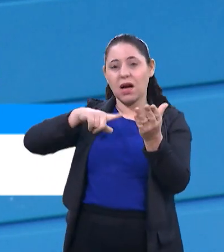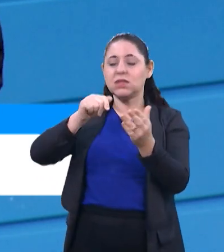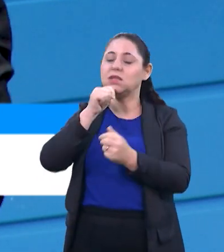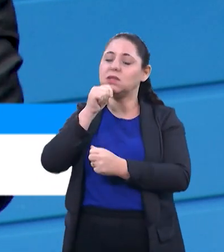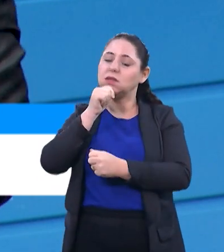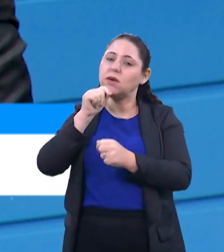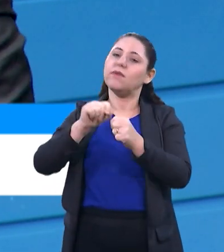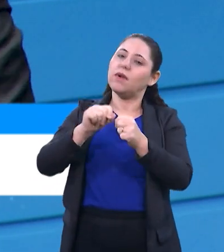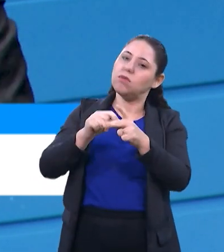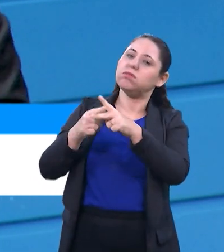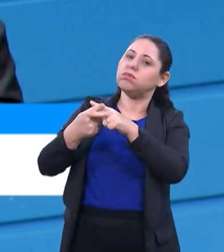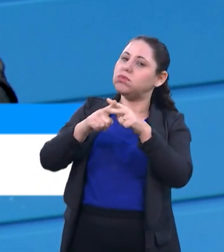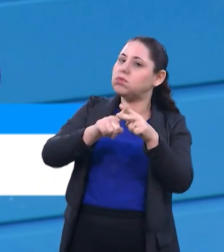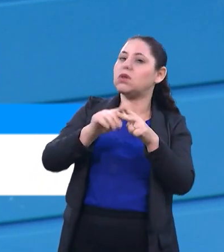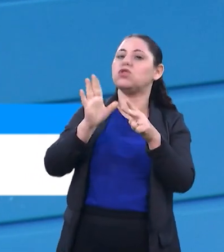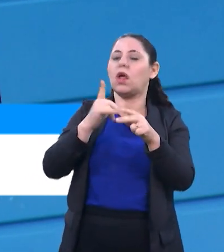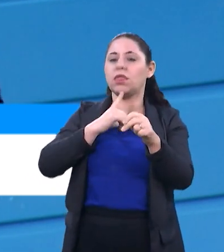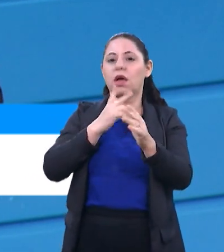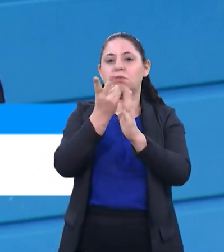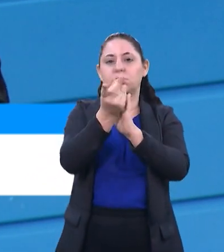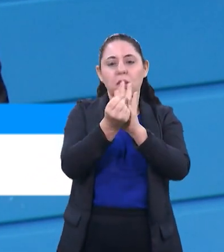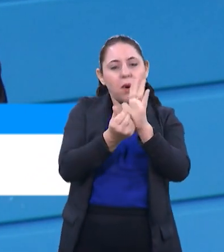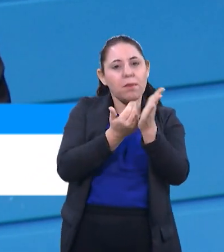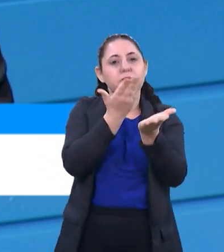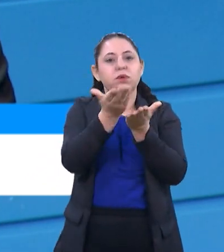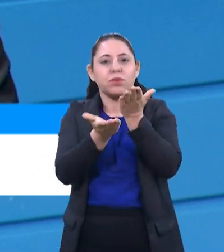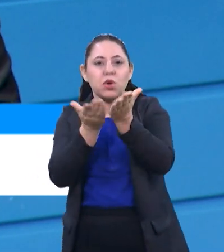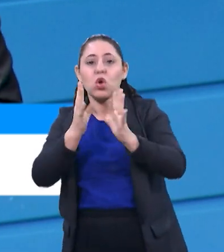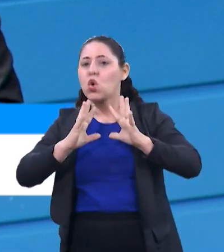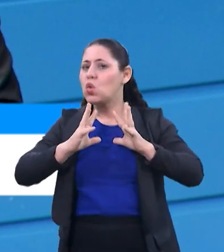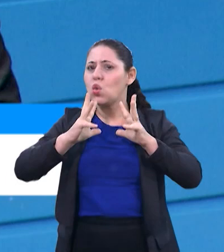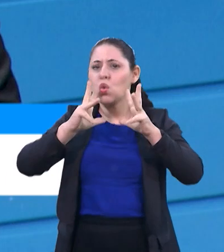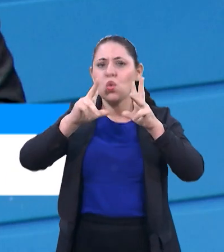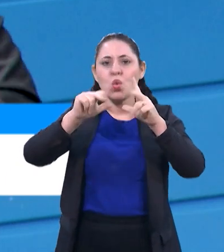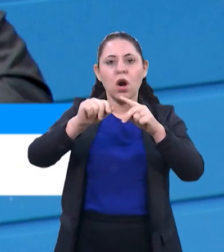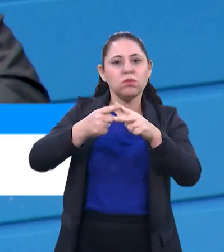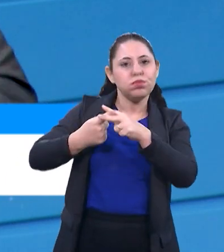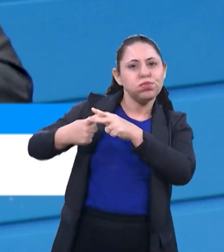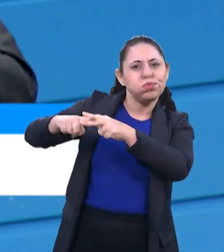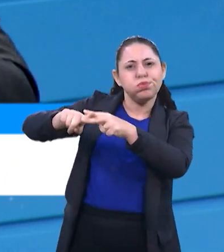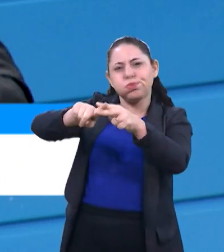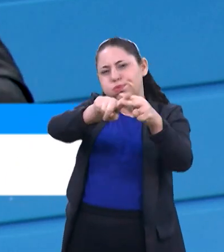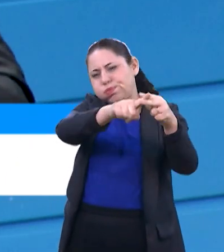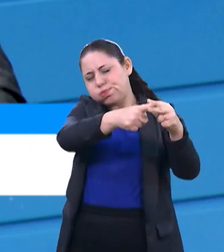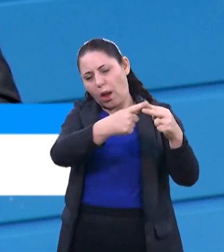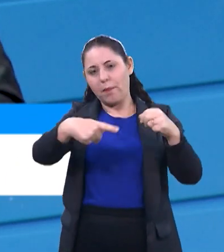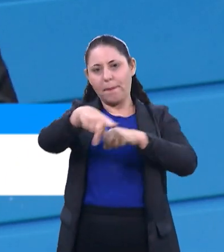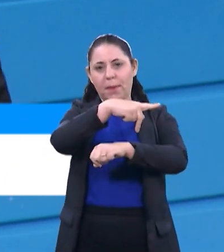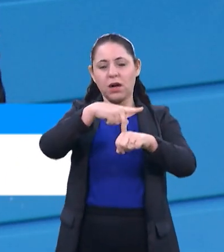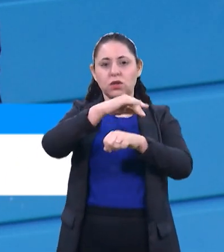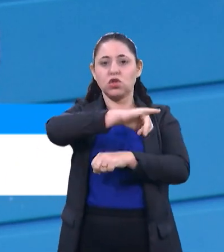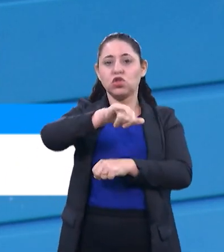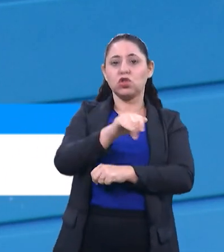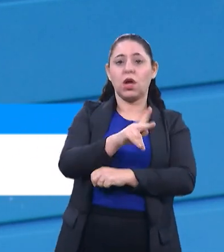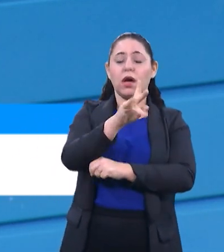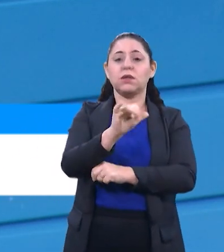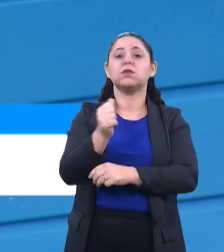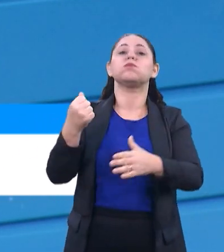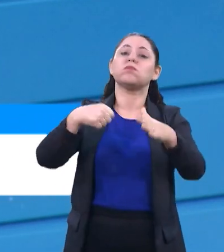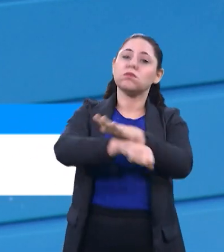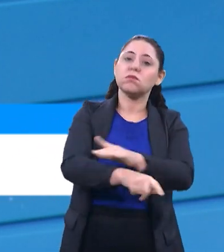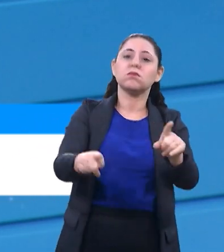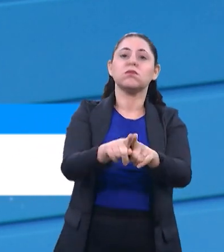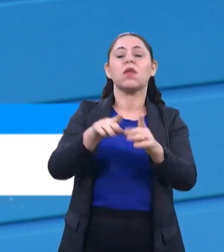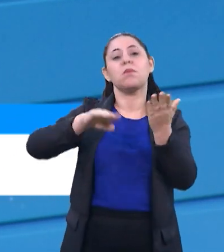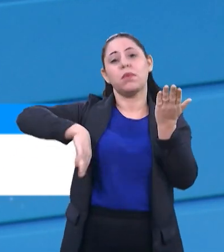piscina, mas que, inclusive, estão em processo de licitação toda a revitalização do Parque